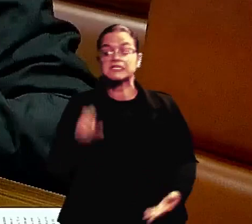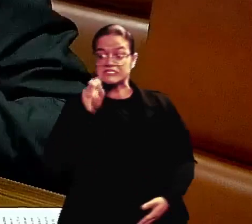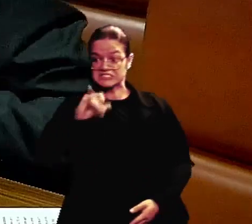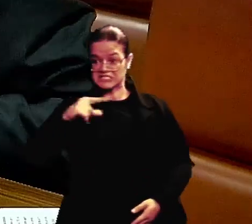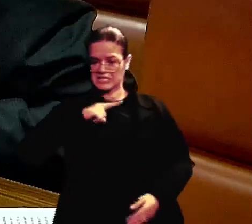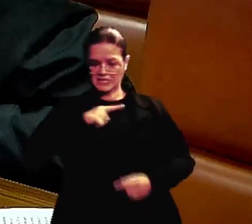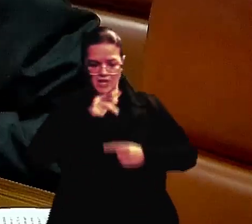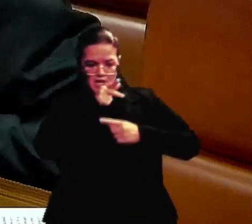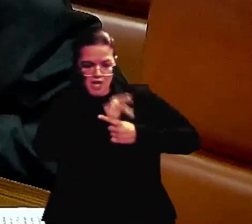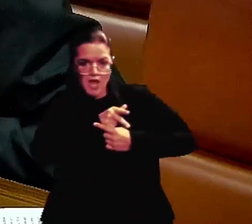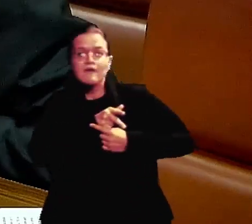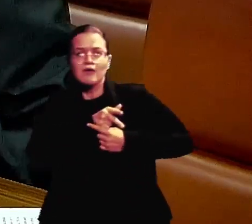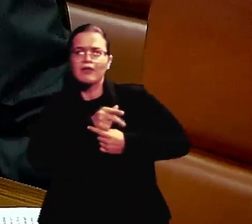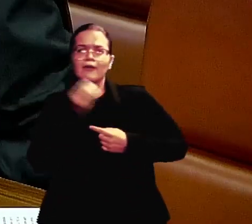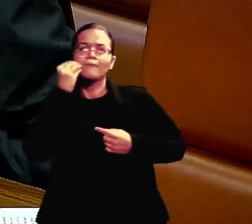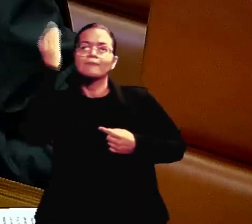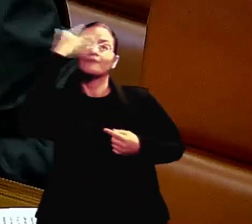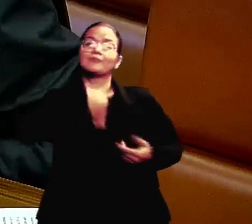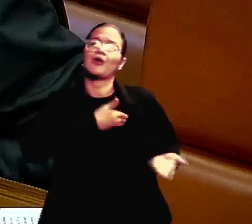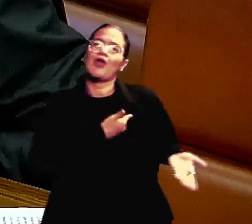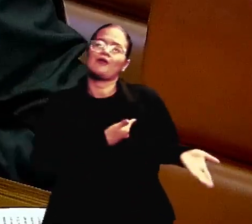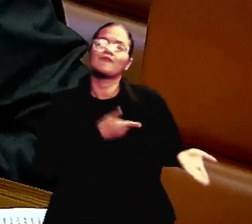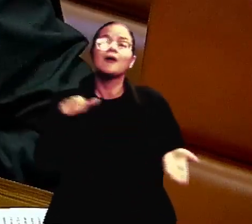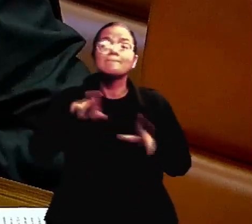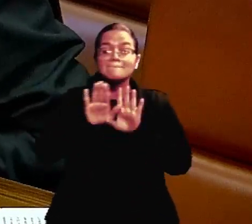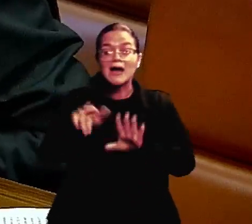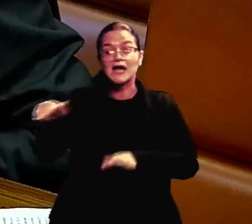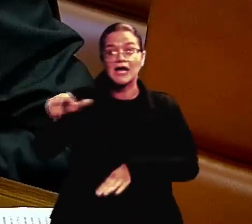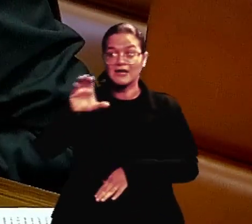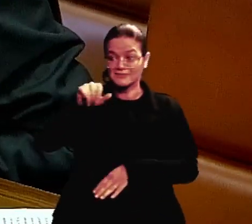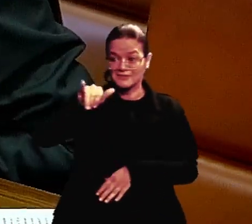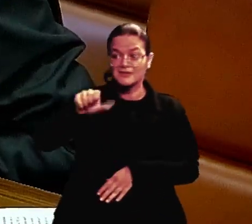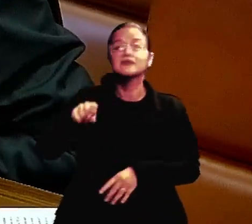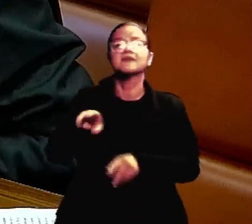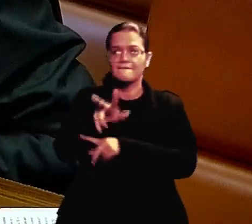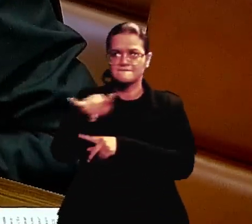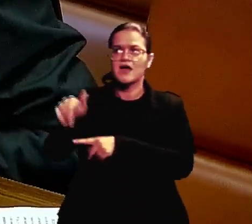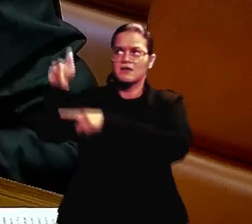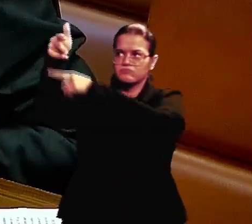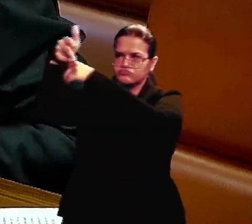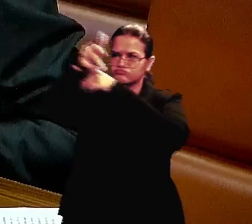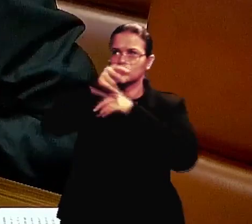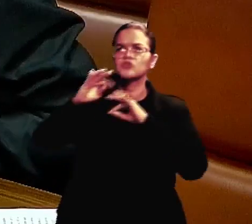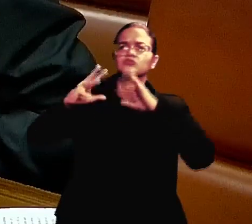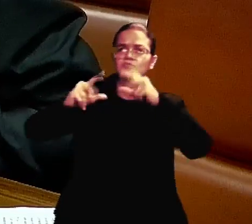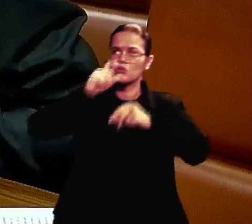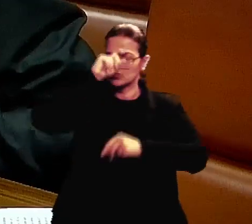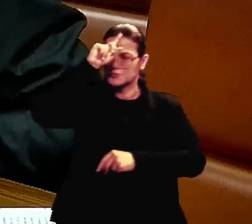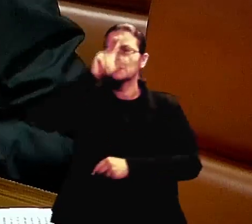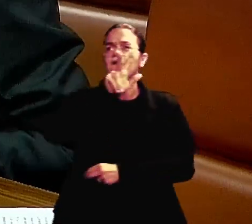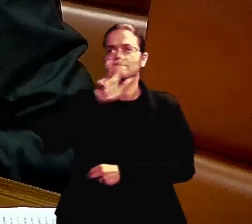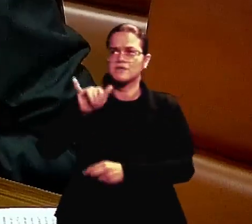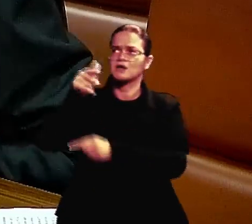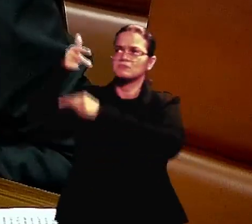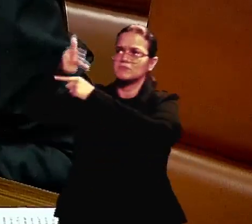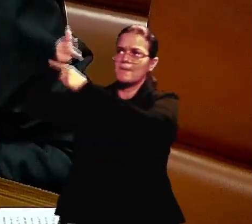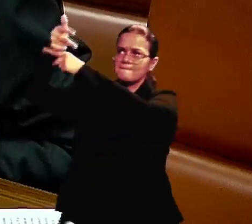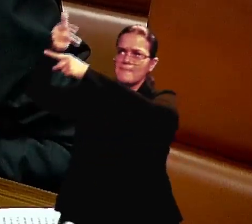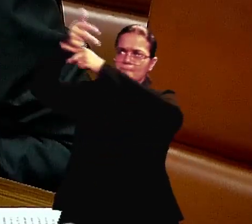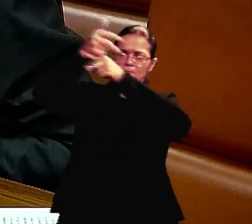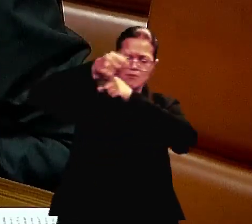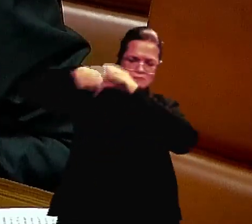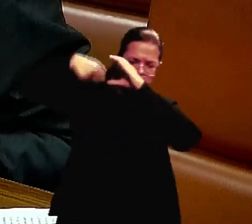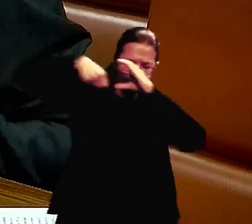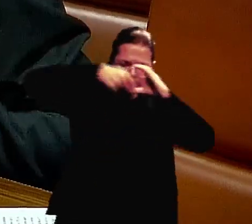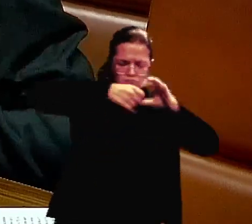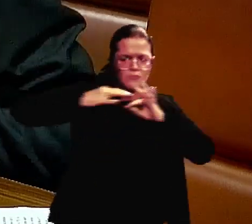Se ele tivesse ali equipado, apesar que hoje nos CAIS também já vai ter câmara. Tem câmara. A maioria das unidades já estão